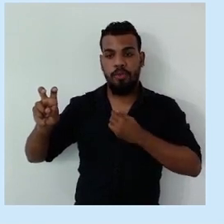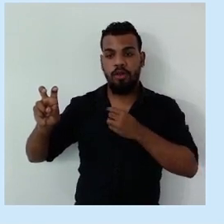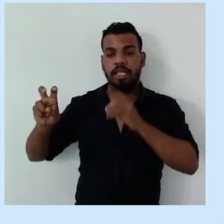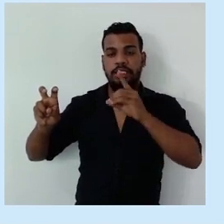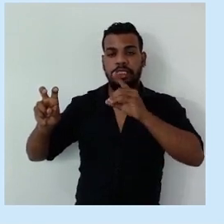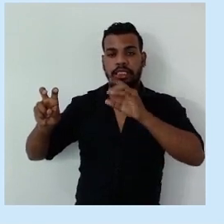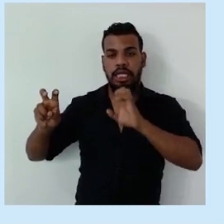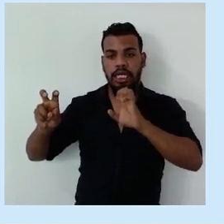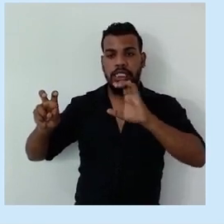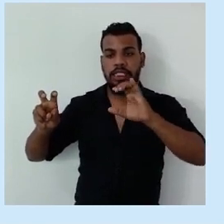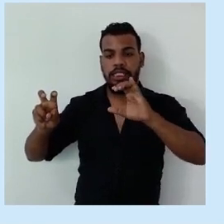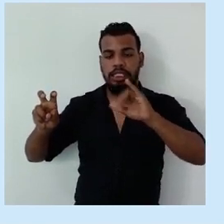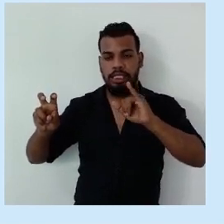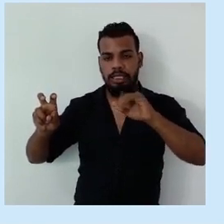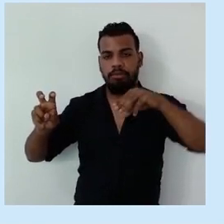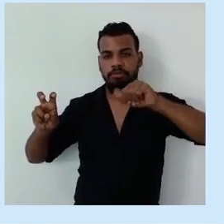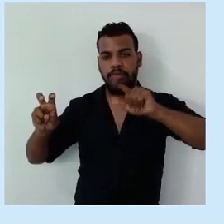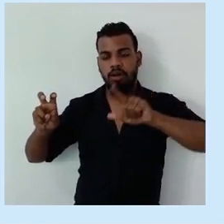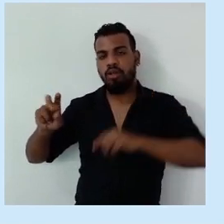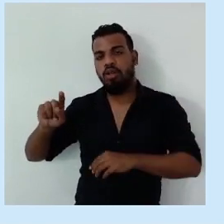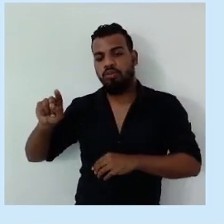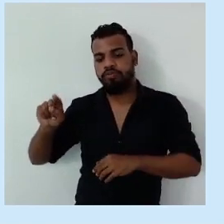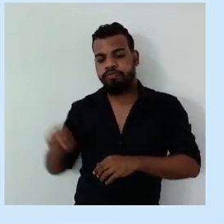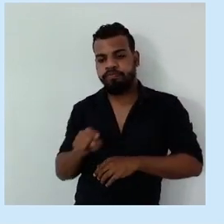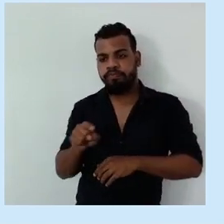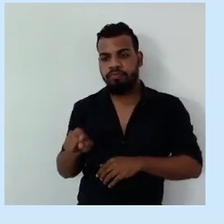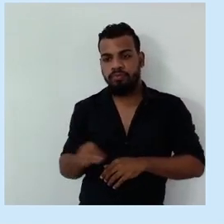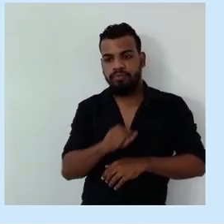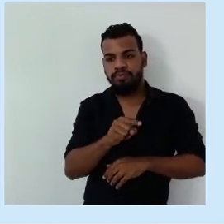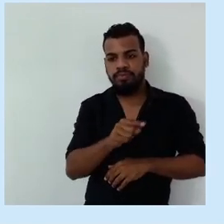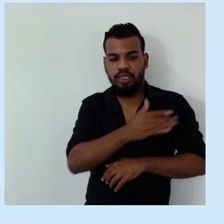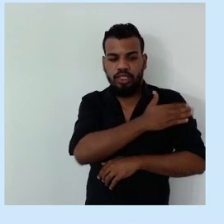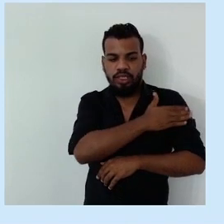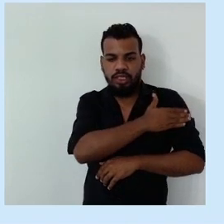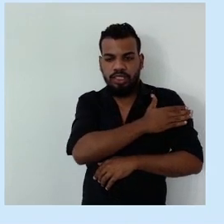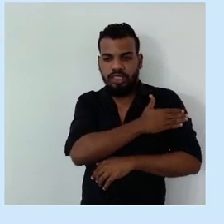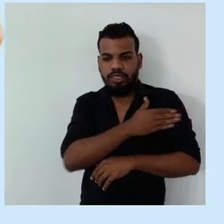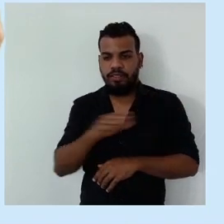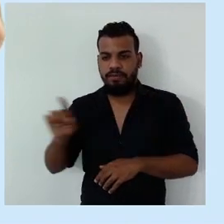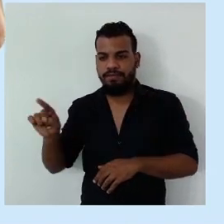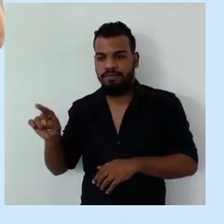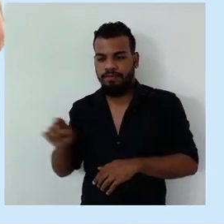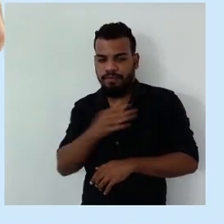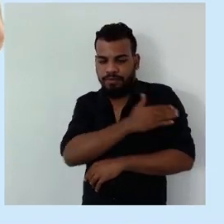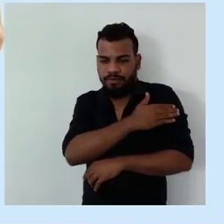só andar duas casas para a esquerda. Beleza? Então, fica